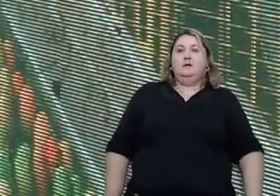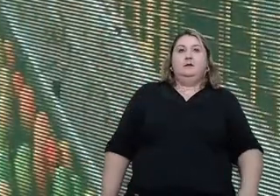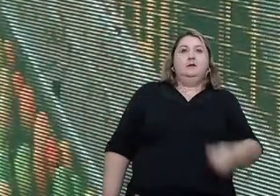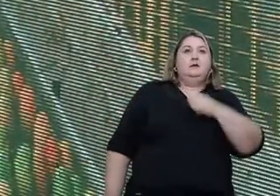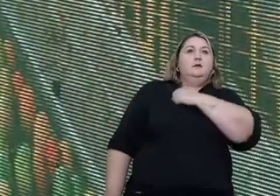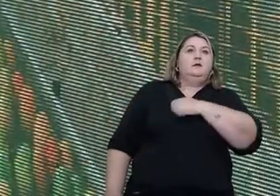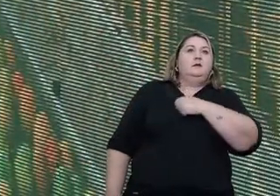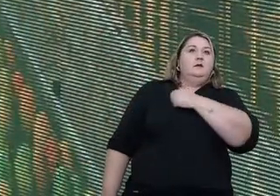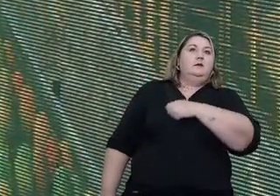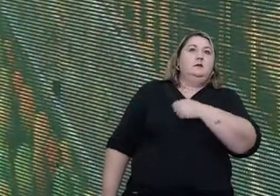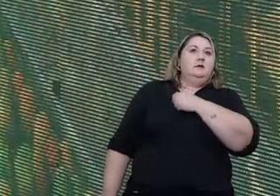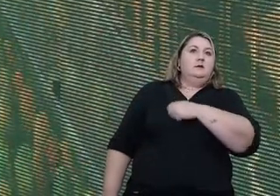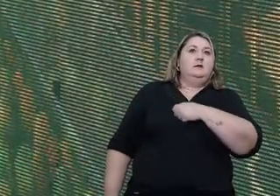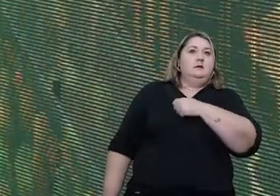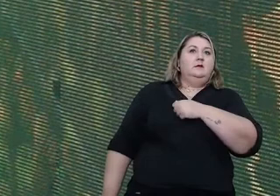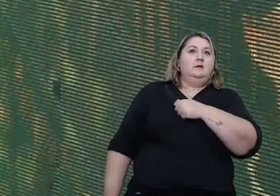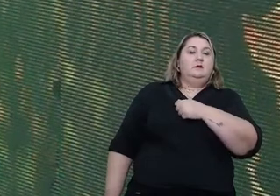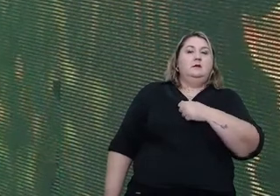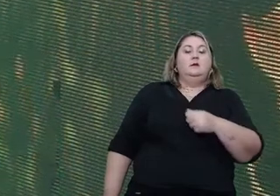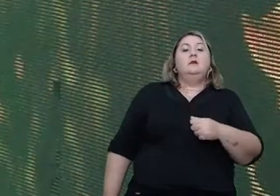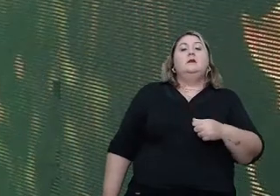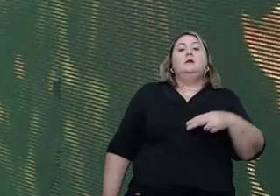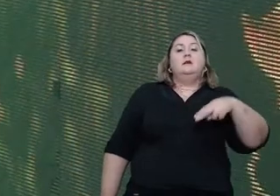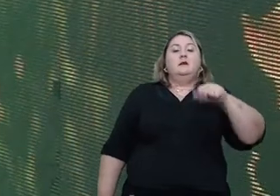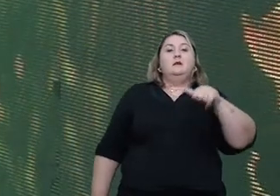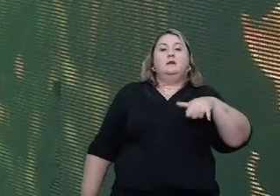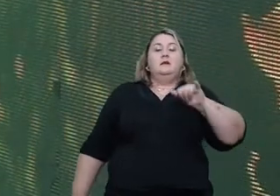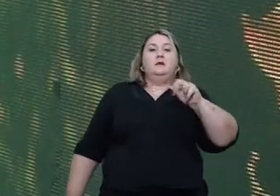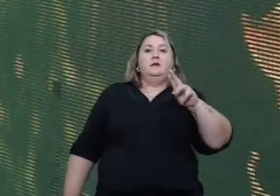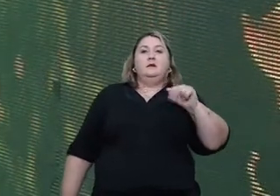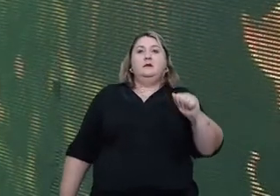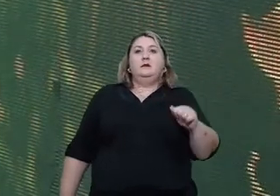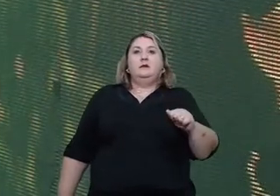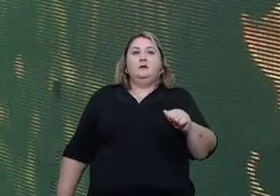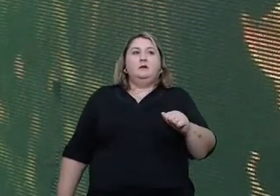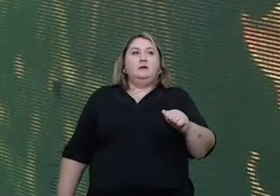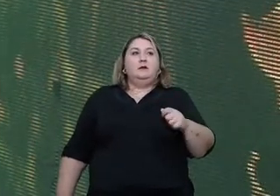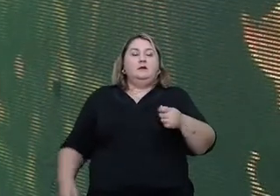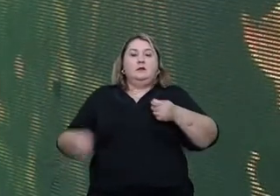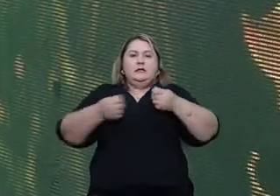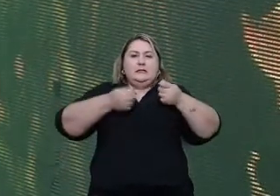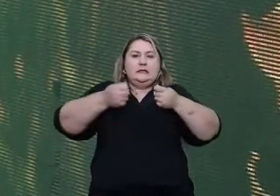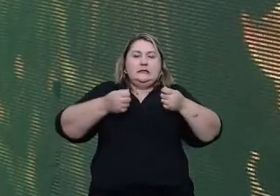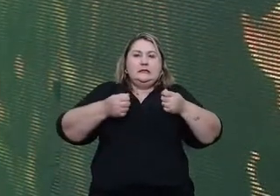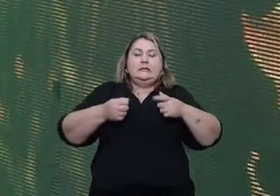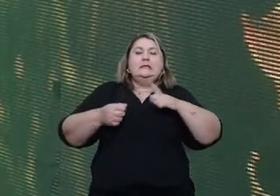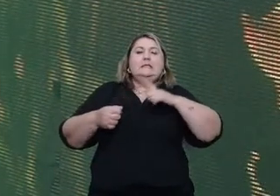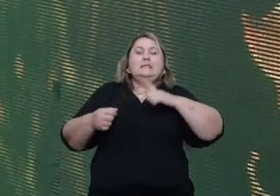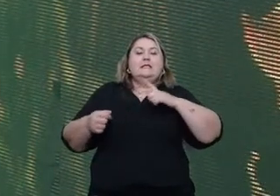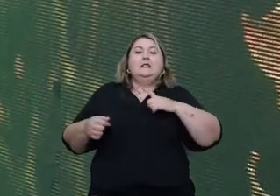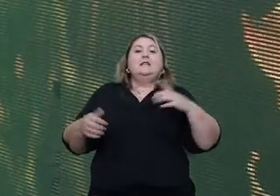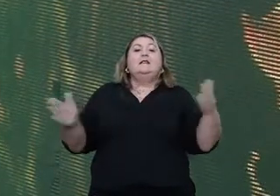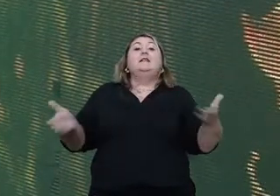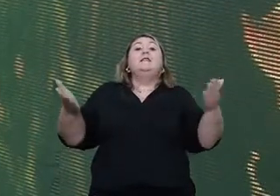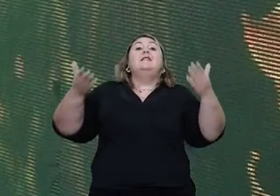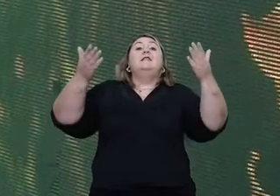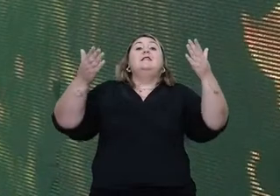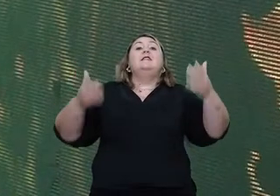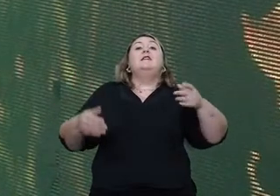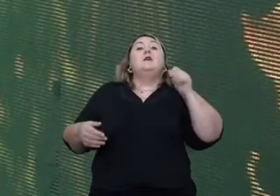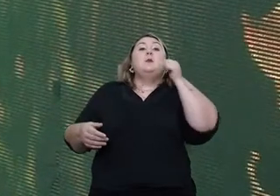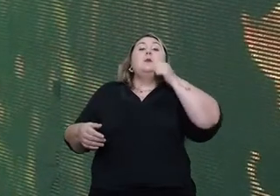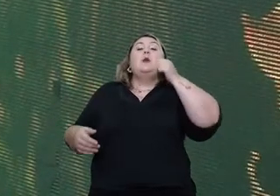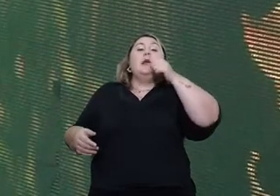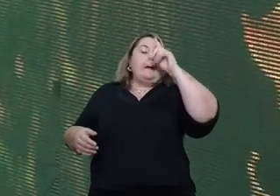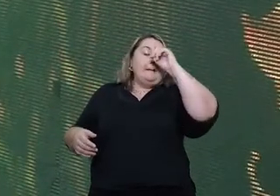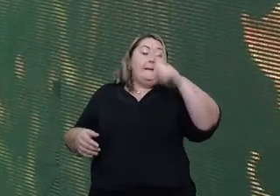muita saudade, Isa, a Flávia tá falando, a Nayara aí, mulherada da controladoria, isso, mulherada, agita aqui, que é a mulherada que